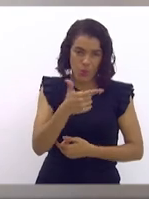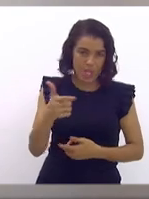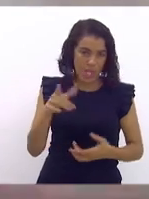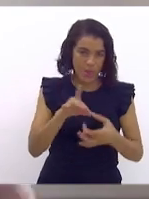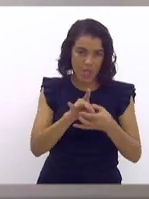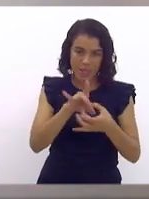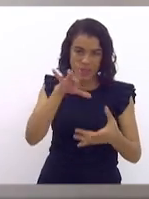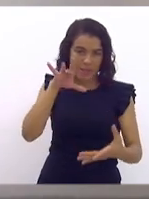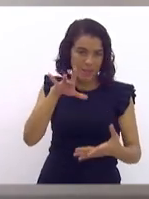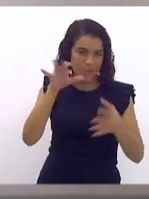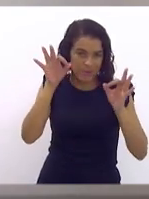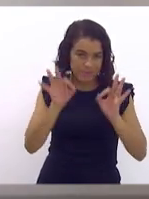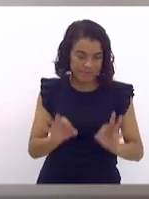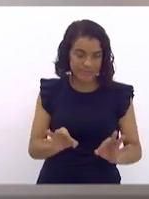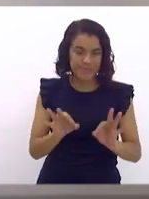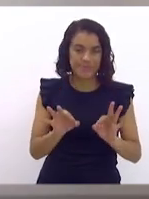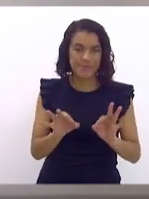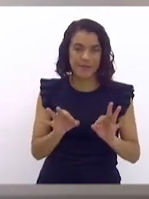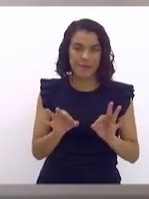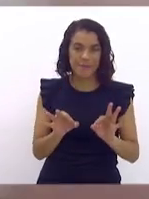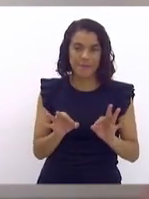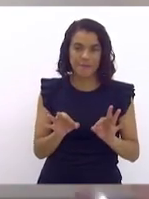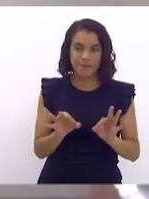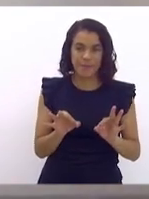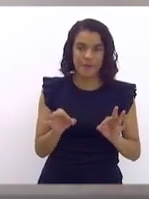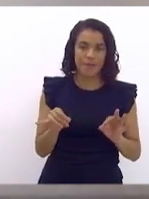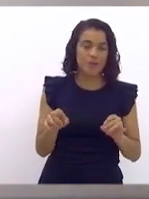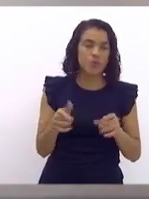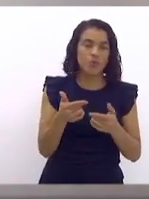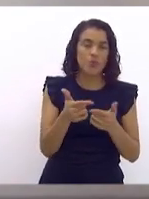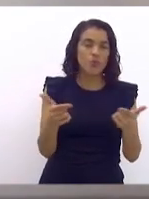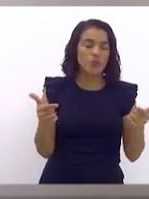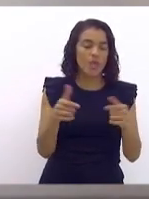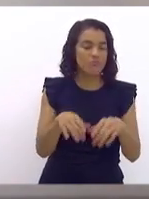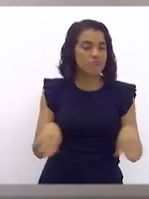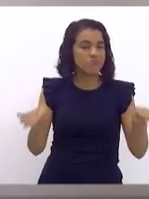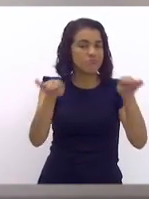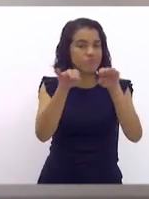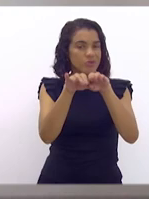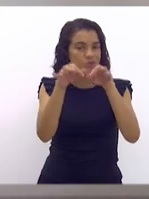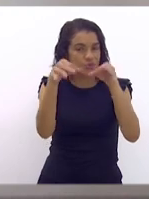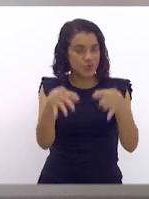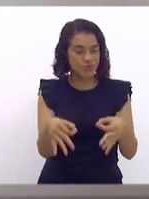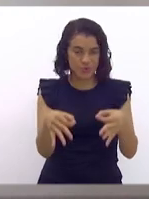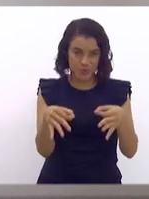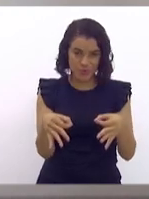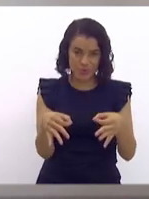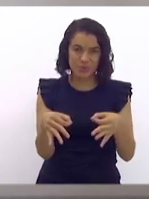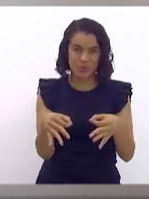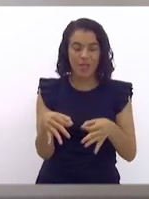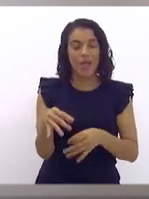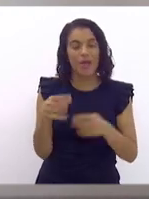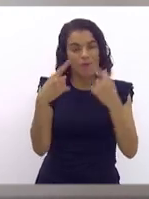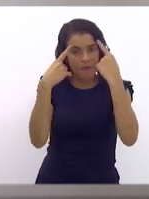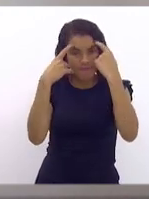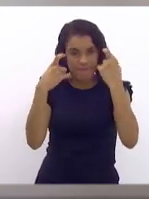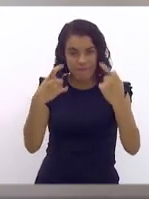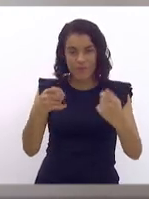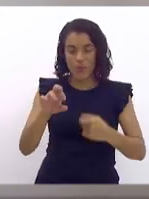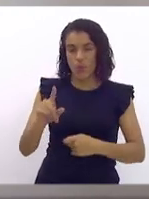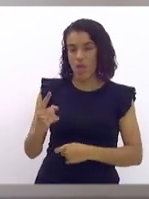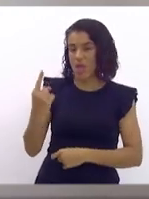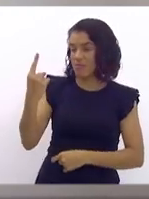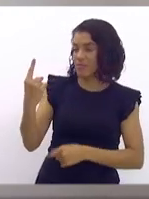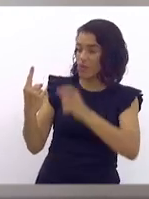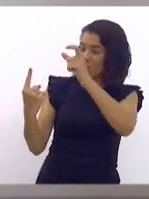plena, não se tem um sistema efetivamente justo de política, né? Então, é uma violência que não é individual,